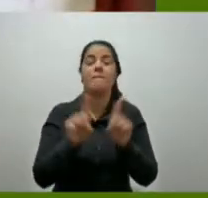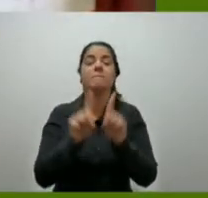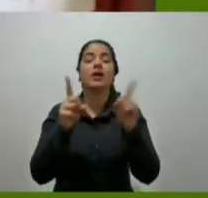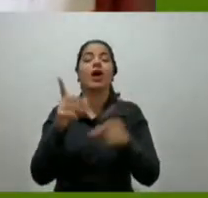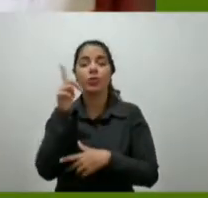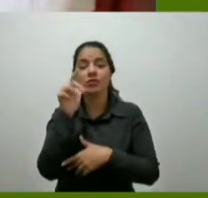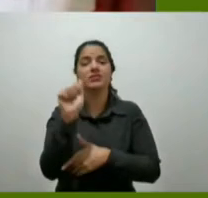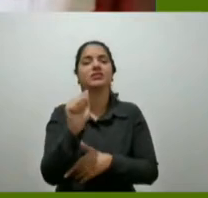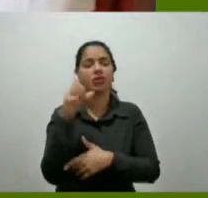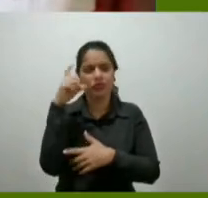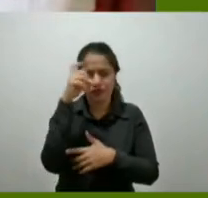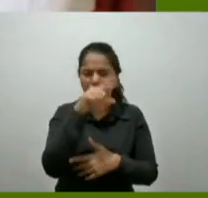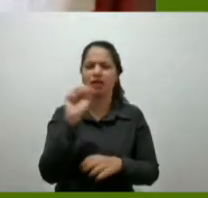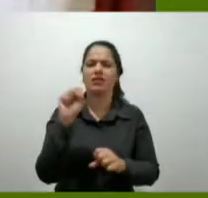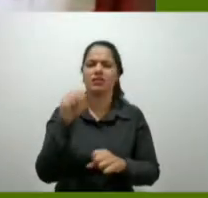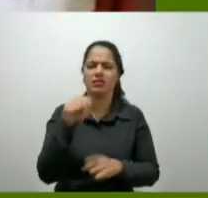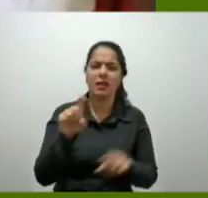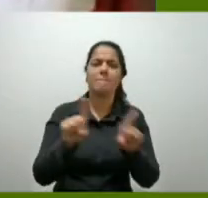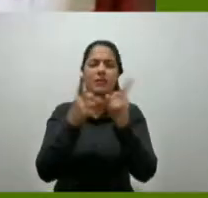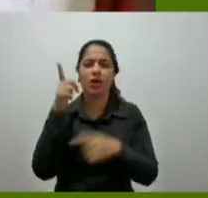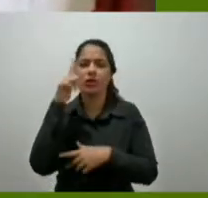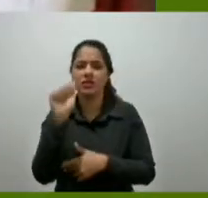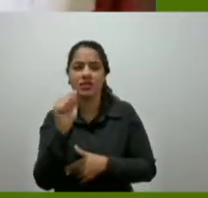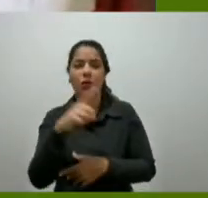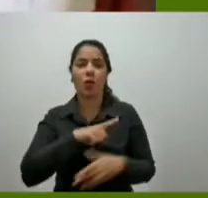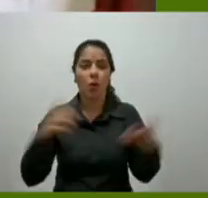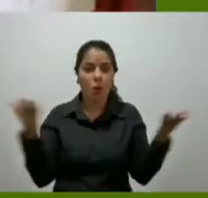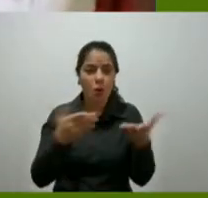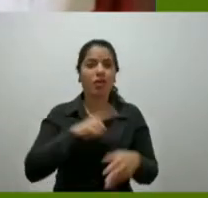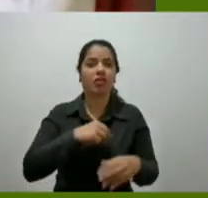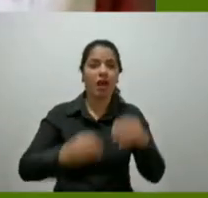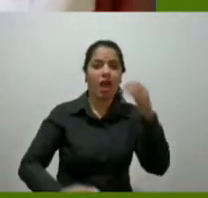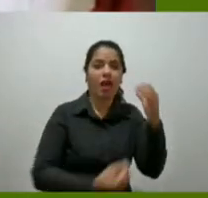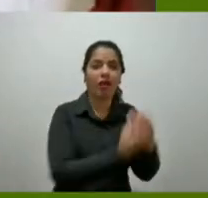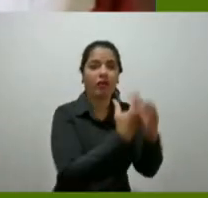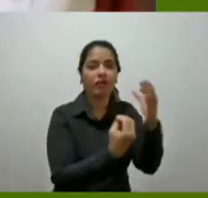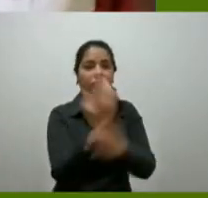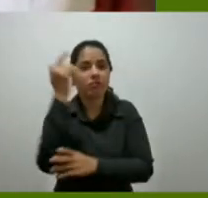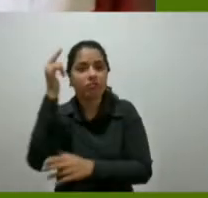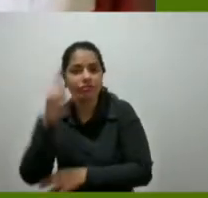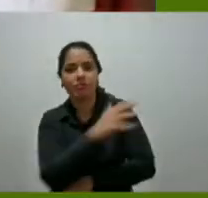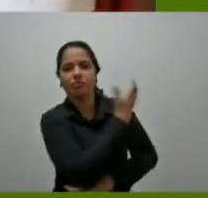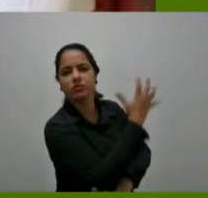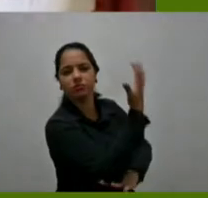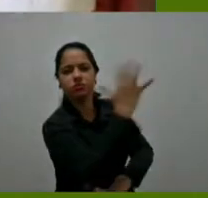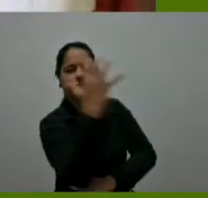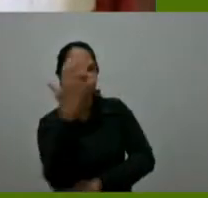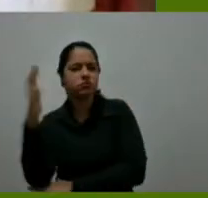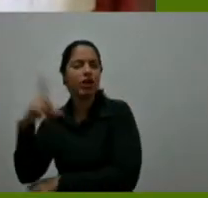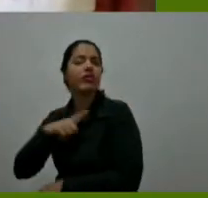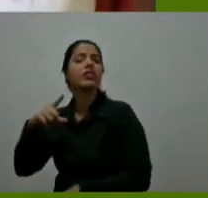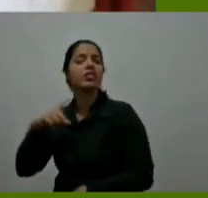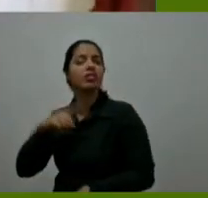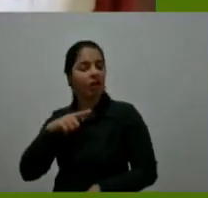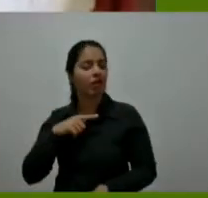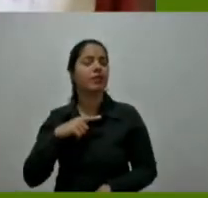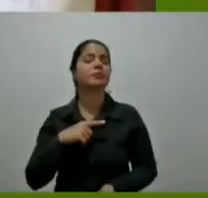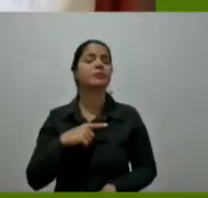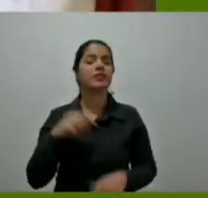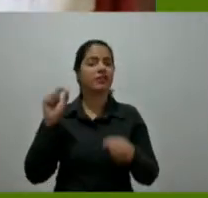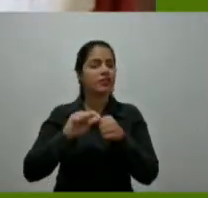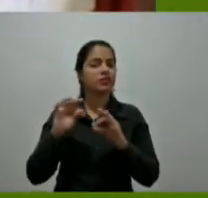uma floresta refeita. Nós podemos fazer tudo, mas fazer tudo através da integração